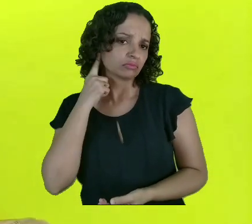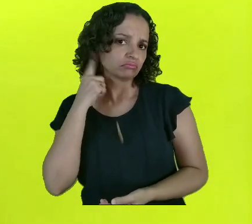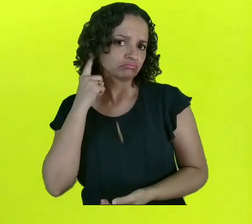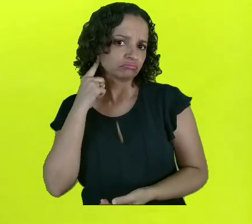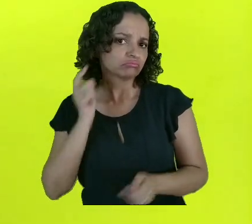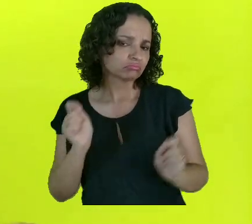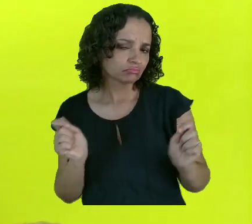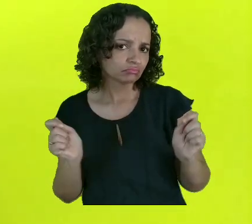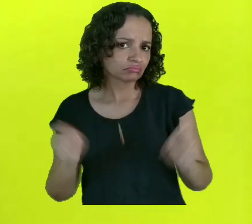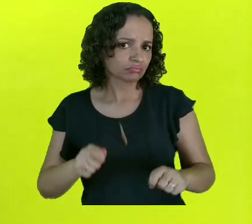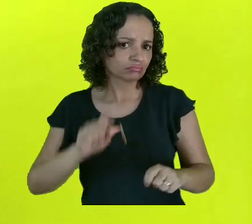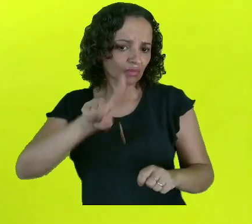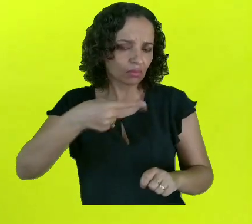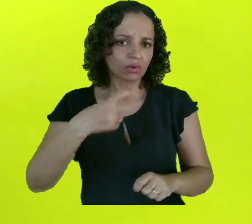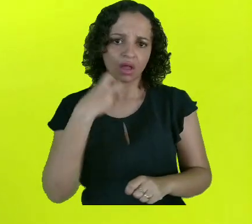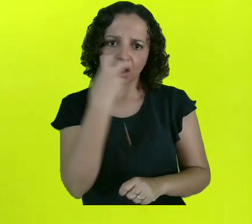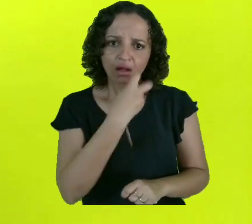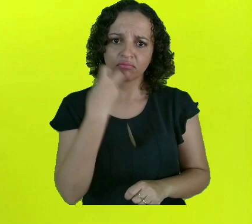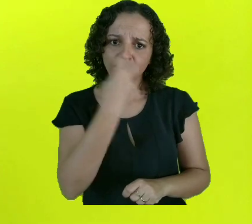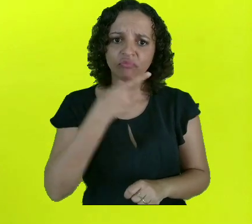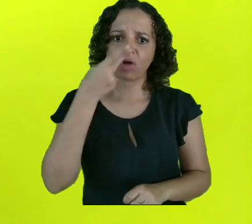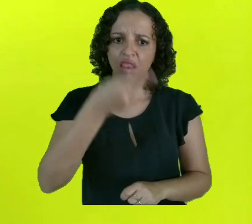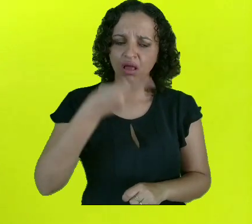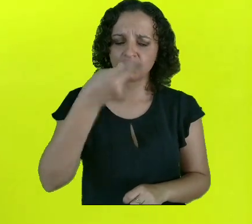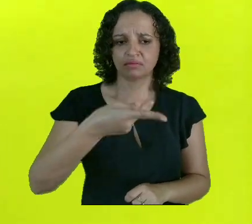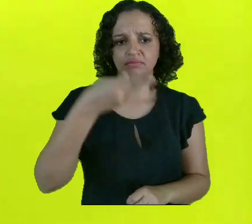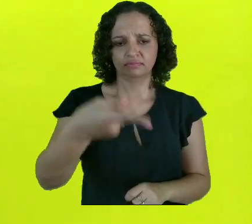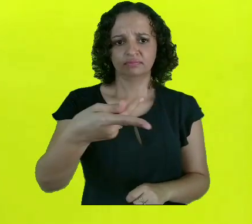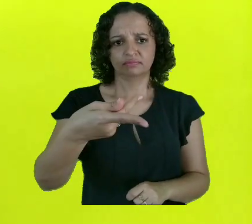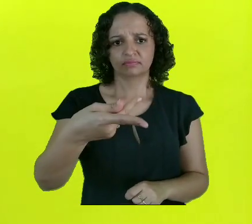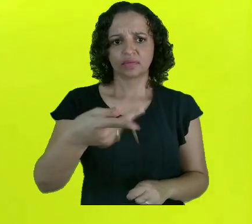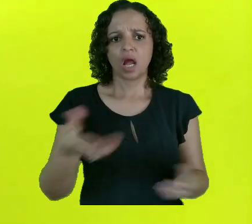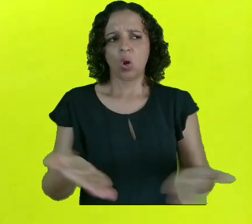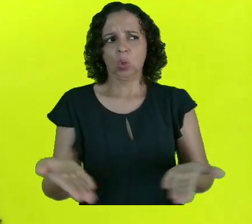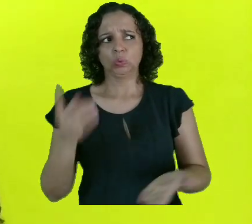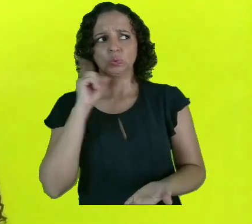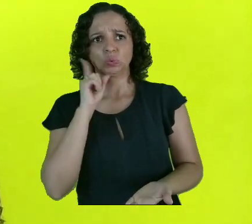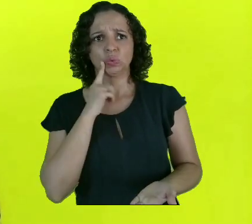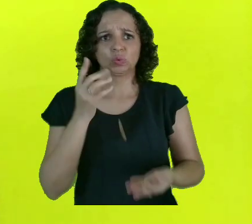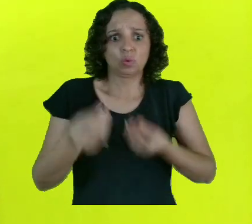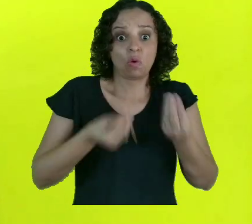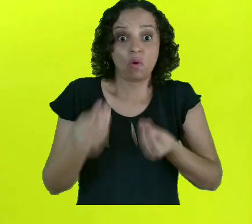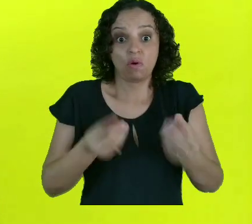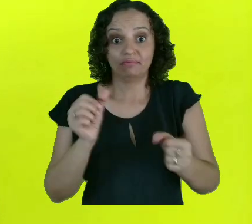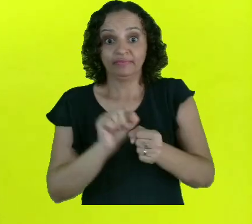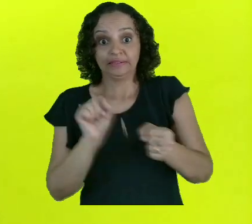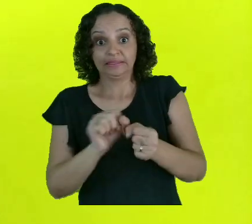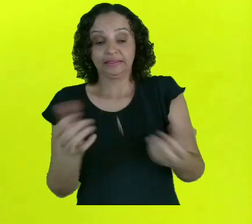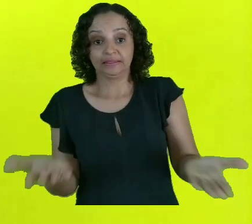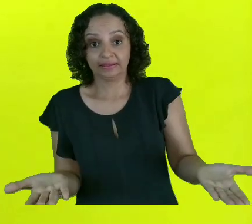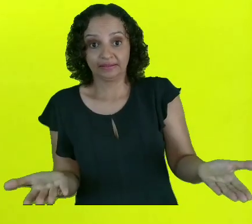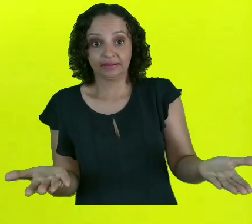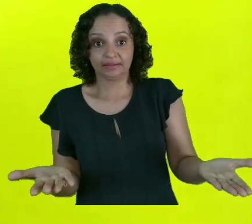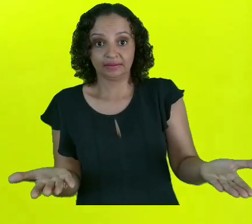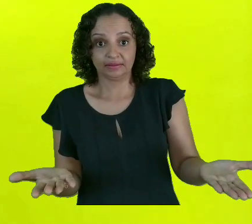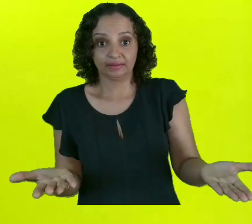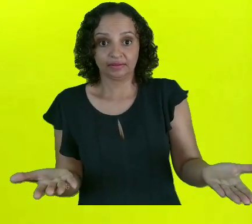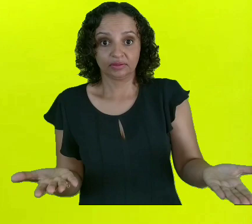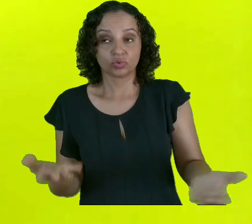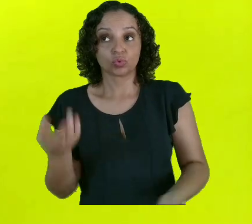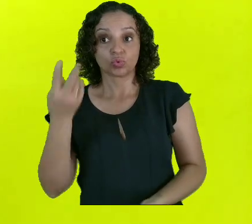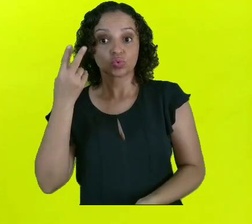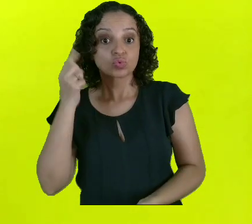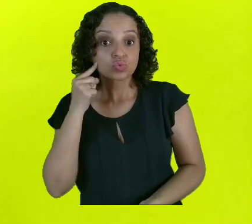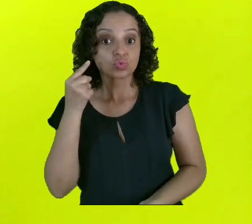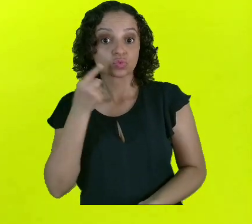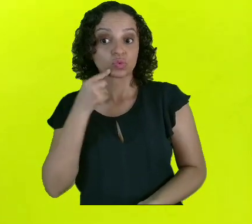ele pronuncia as palavras. E o surdo, como que ele vai fazer isso? Ele vai